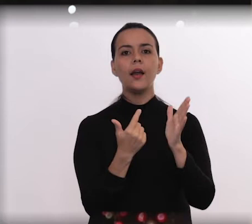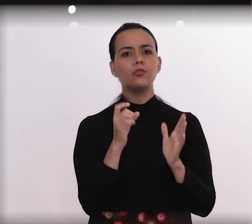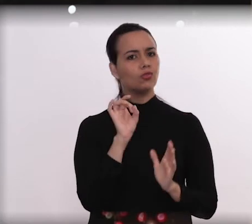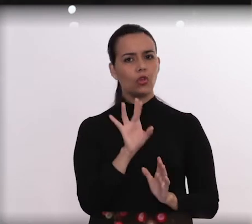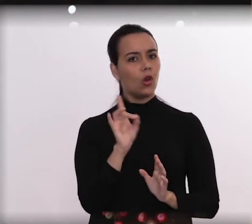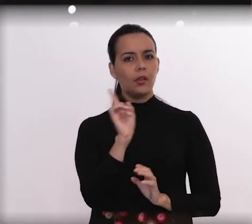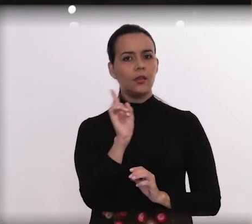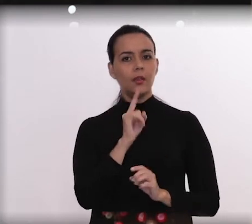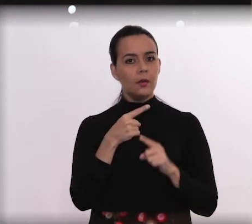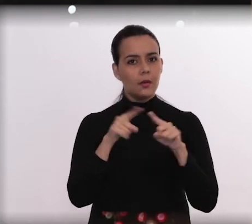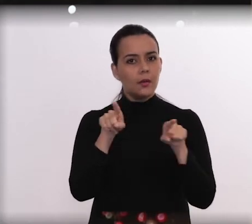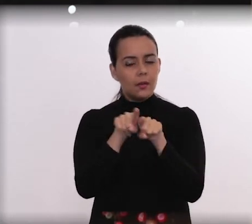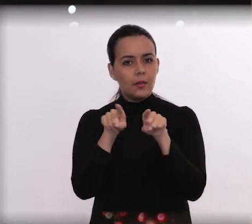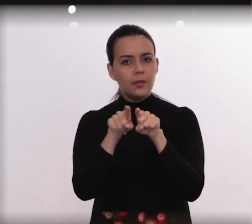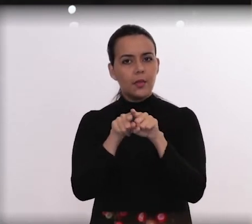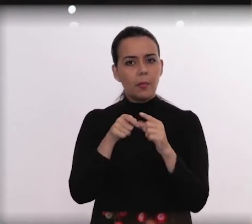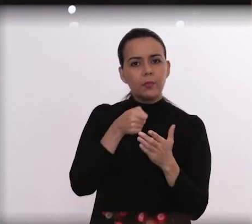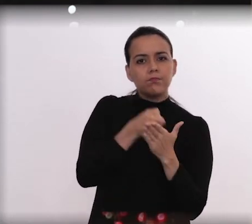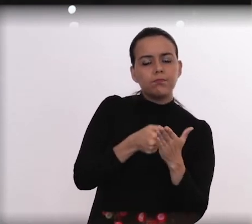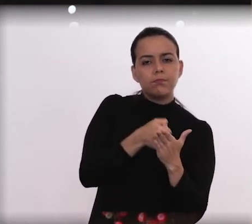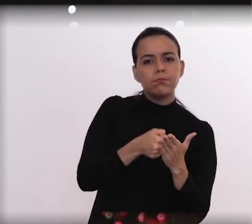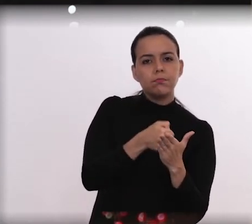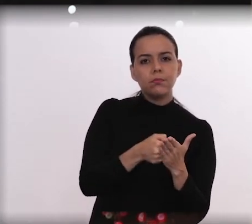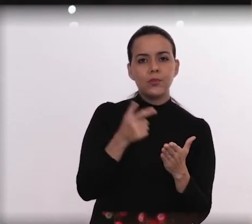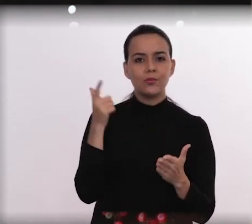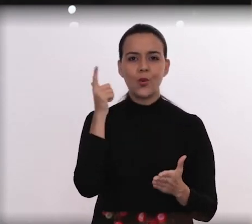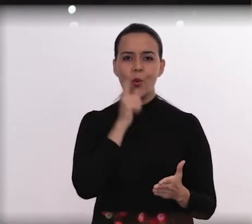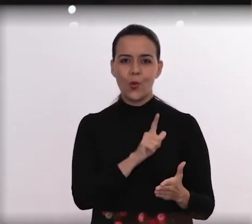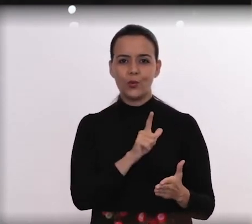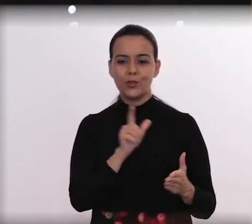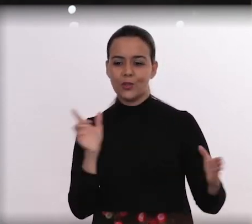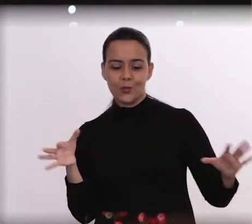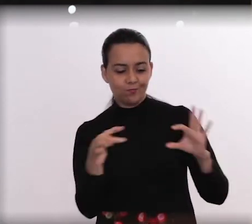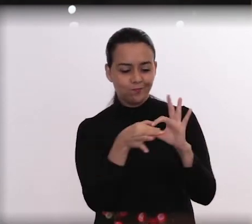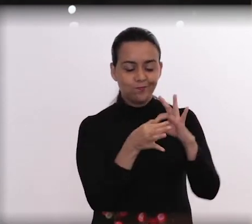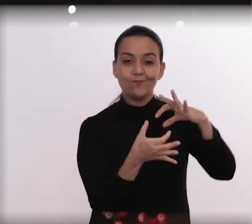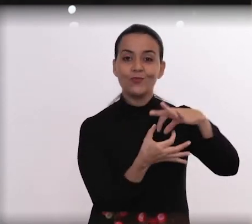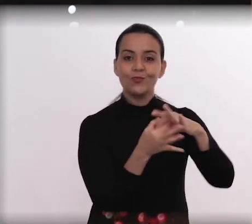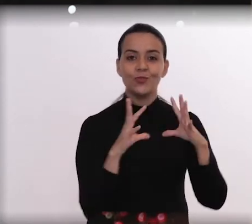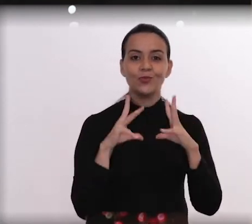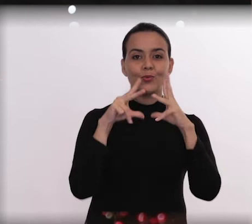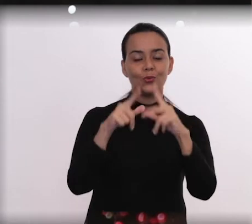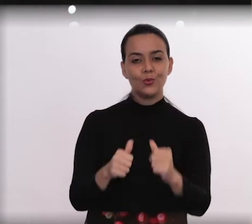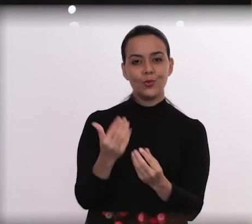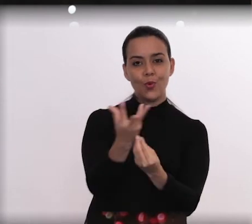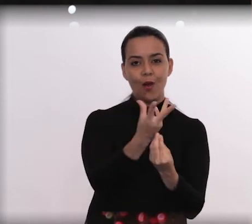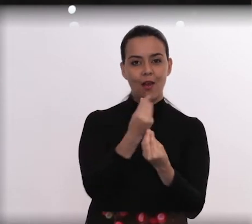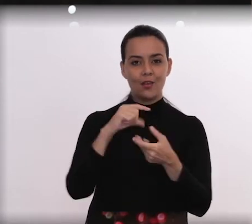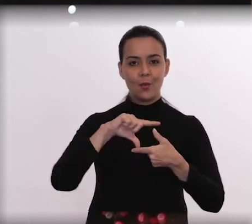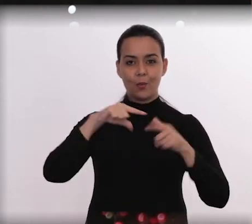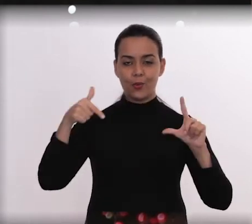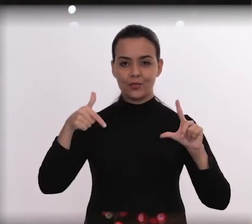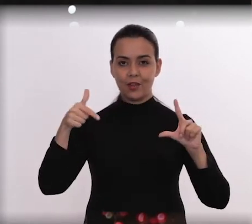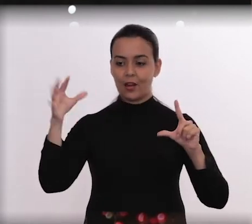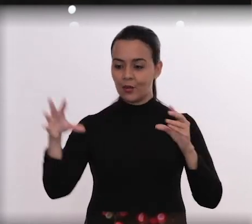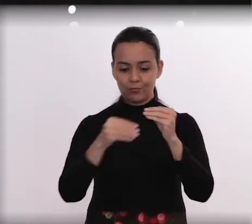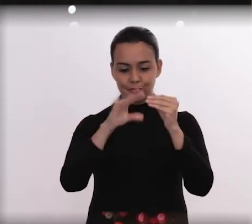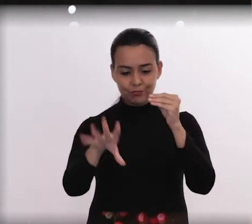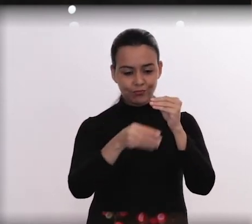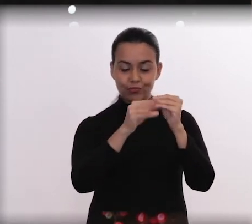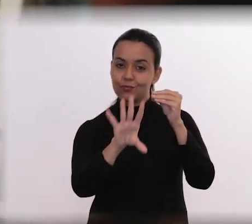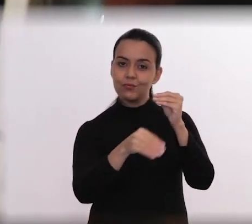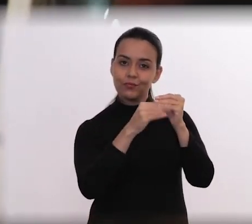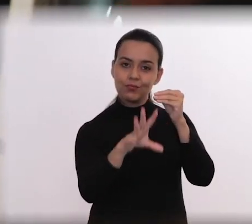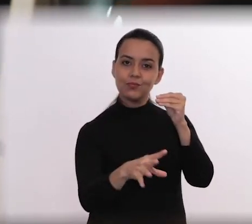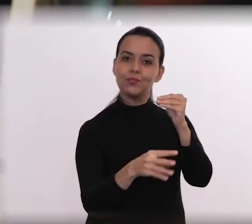fato dela ter propiciado uma junção dos verdadeiros modernos. Esses homens, sobretudo Dee e Oswald, que